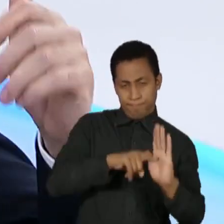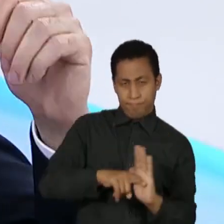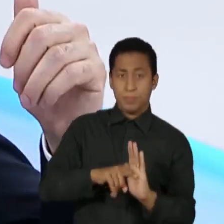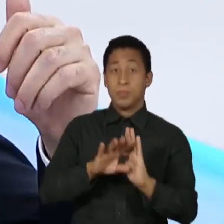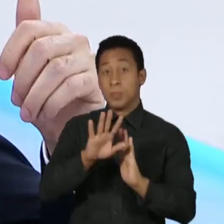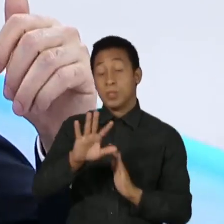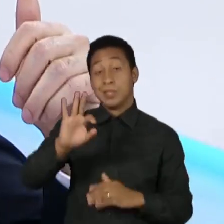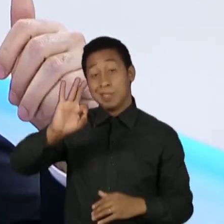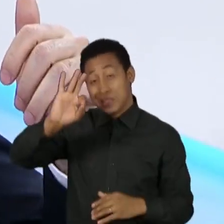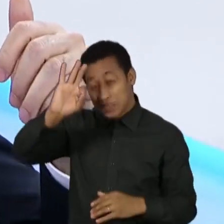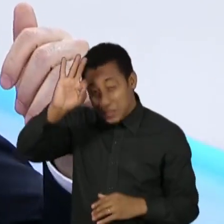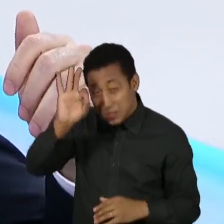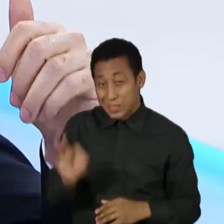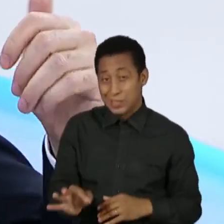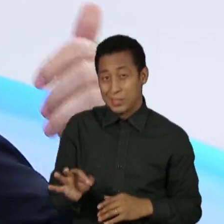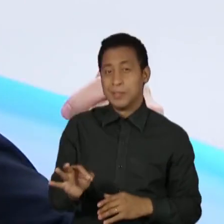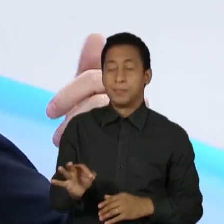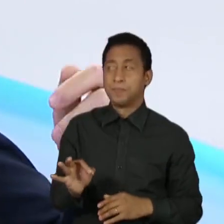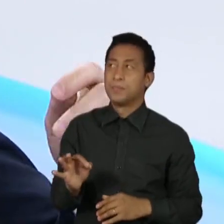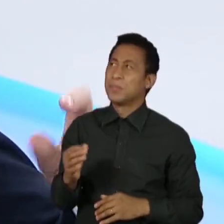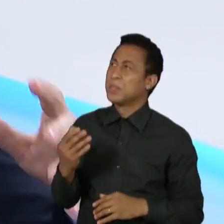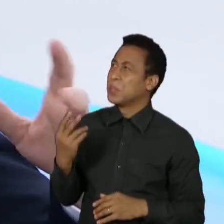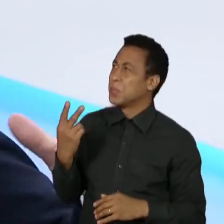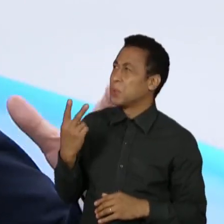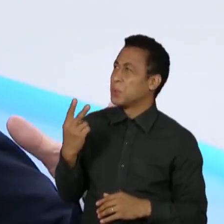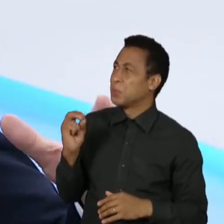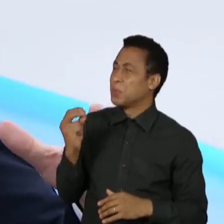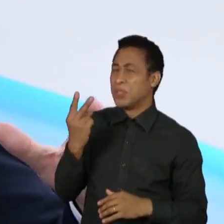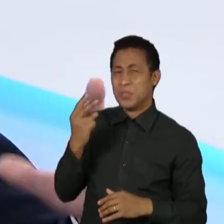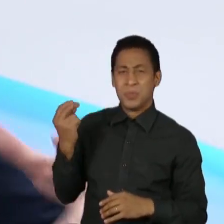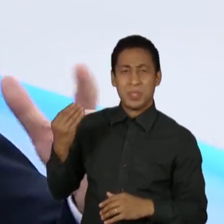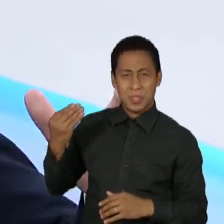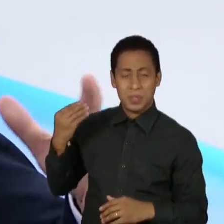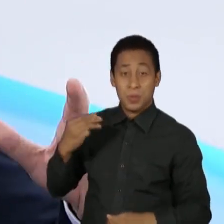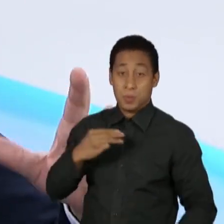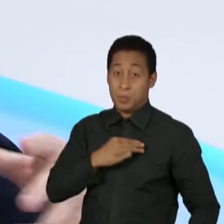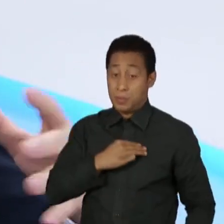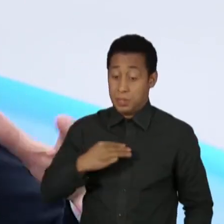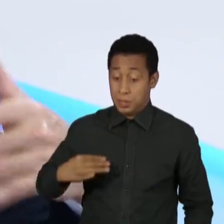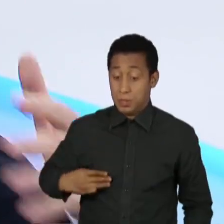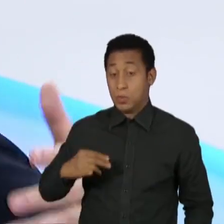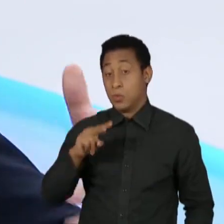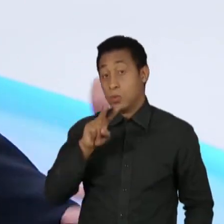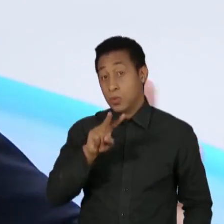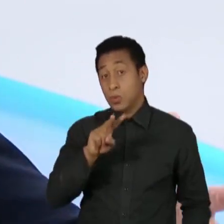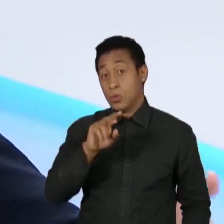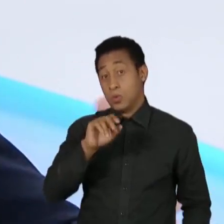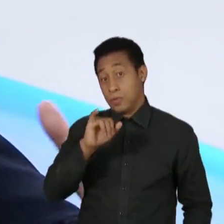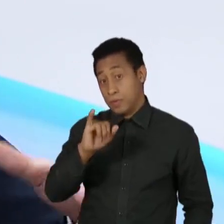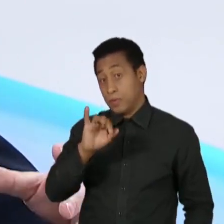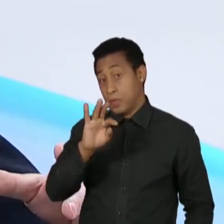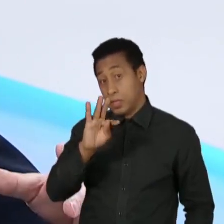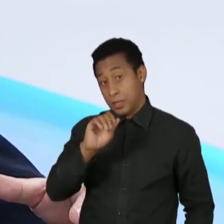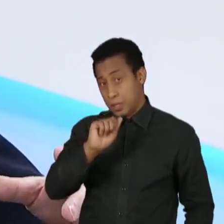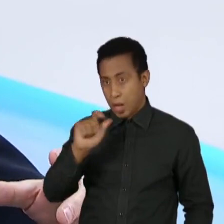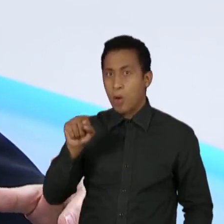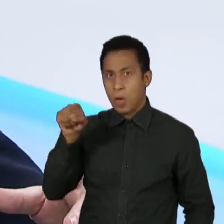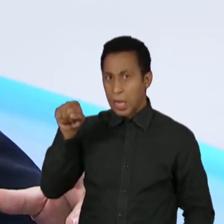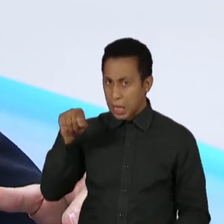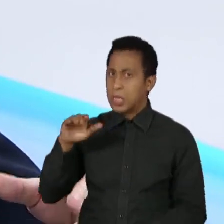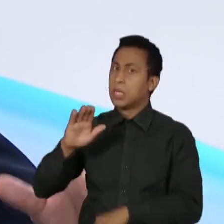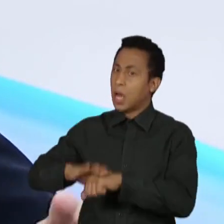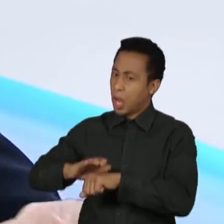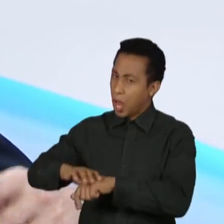que desde o ano de 2020 o ministro Vital do Rego que é um dos ministros mais ativos nessa nessa